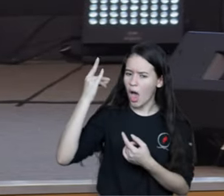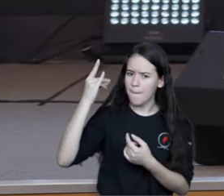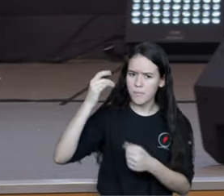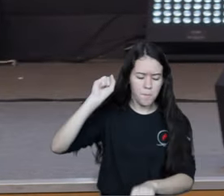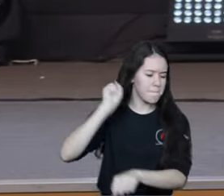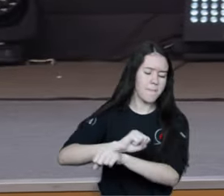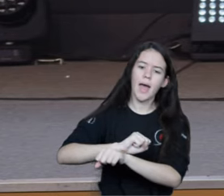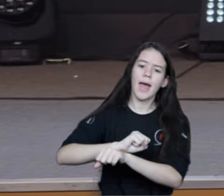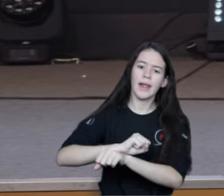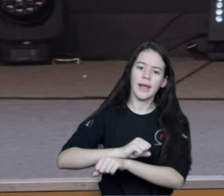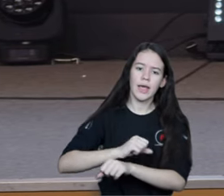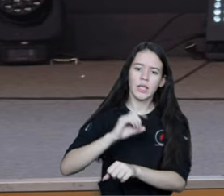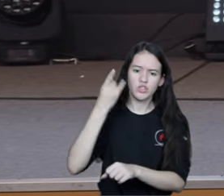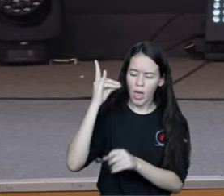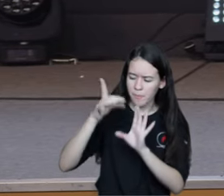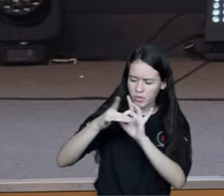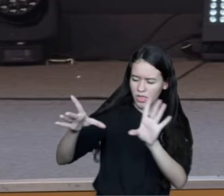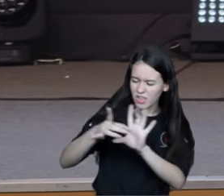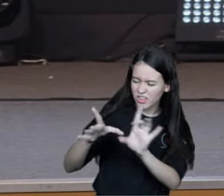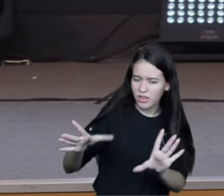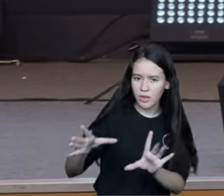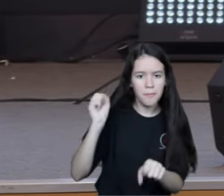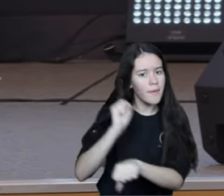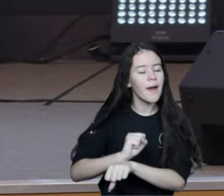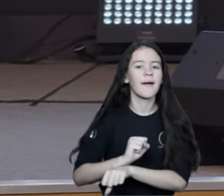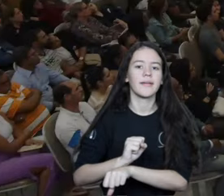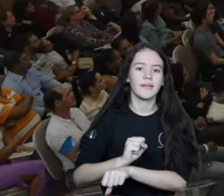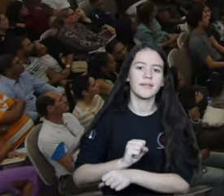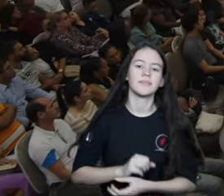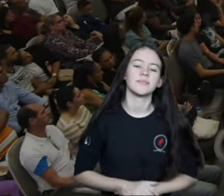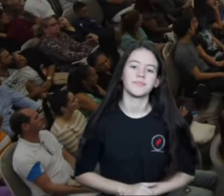tá tendo na tua vida legalidade que você tá dando aí